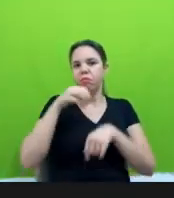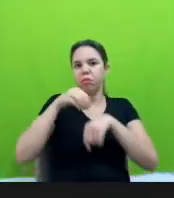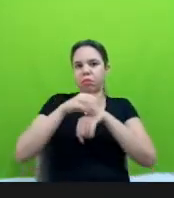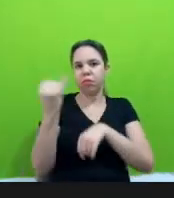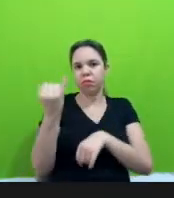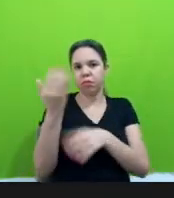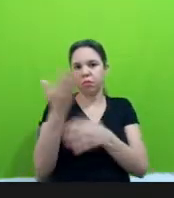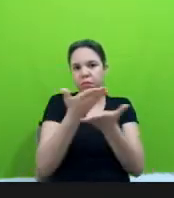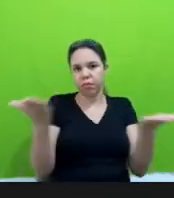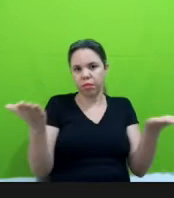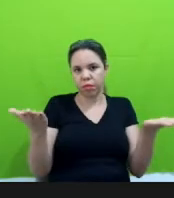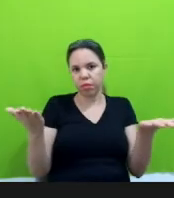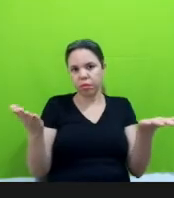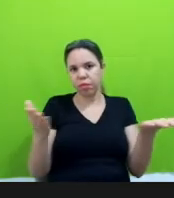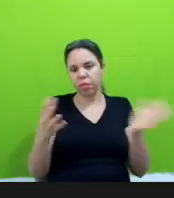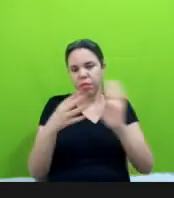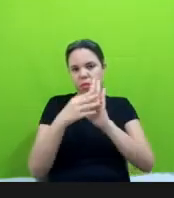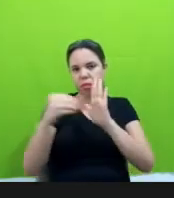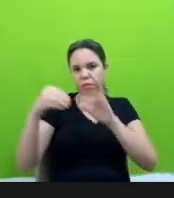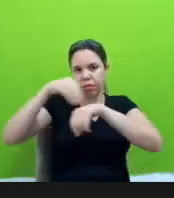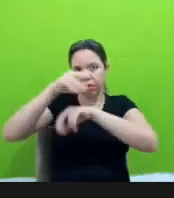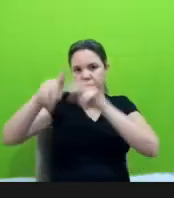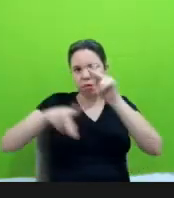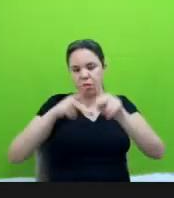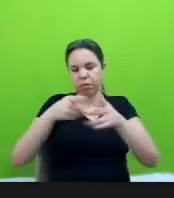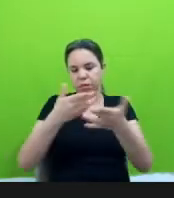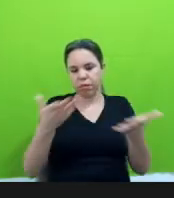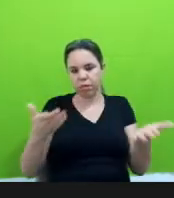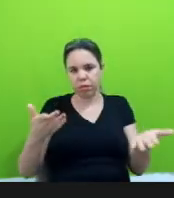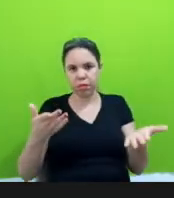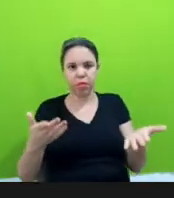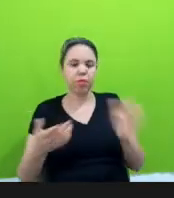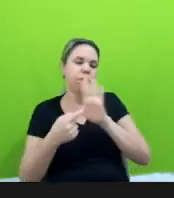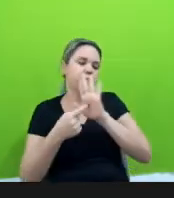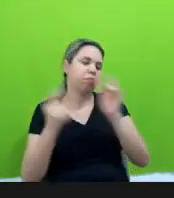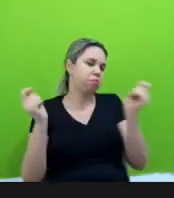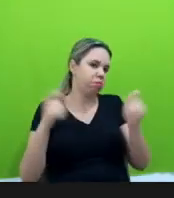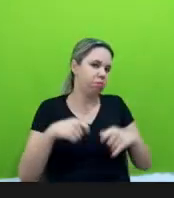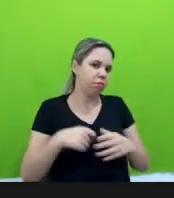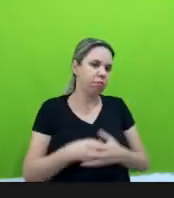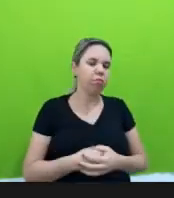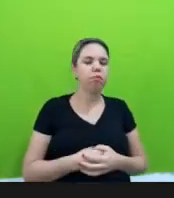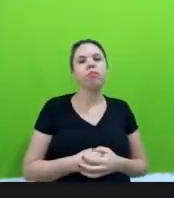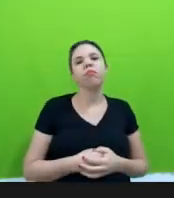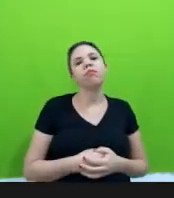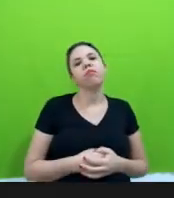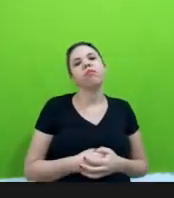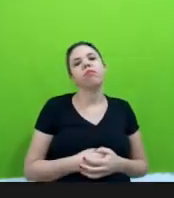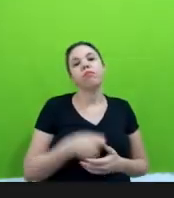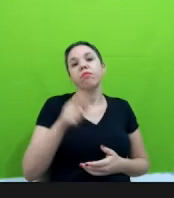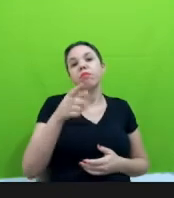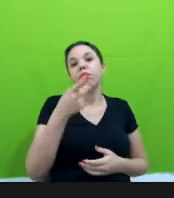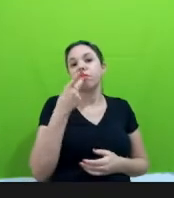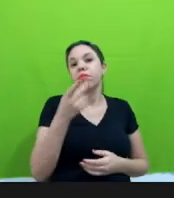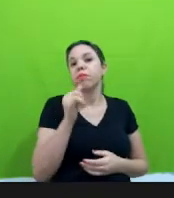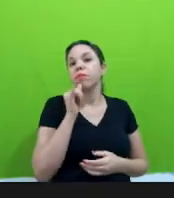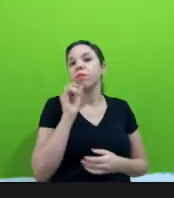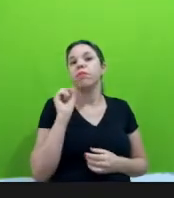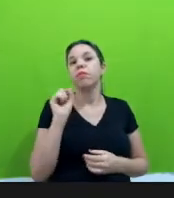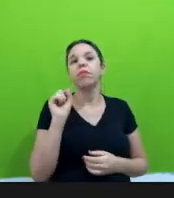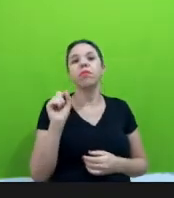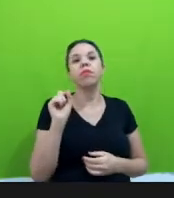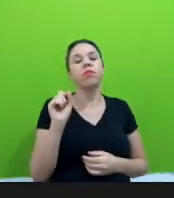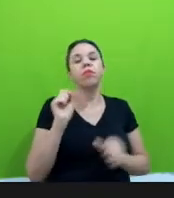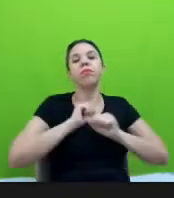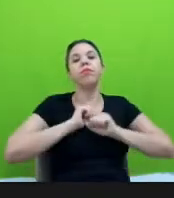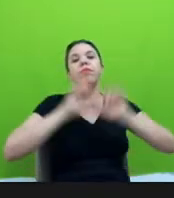para servir de inspiração para as pessoas também, né, para mostrar que é possível. E nessa linha que você falou, fica muito